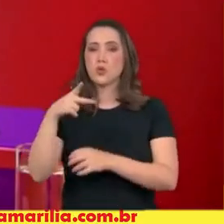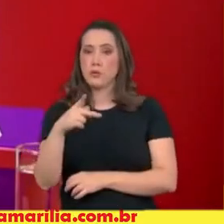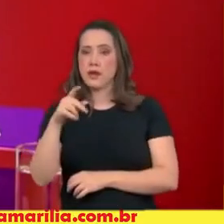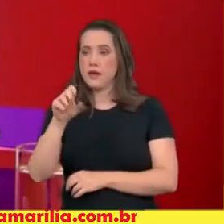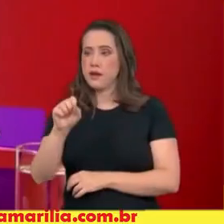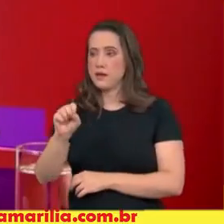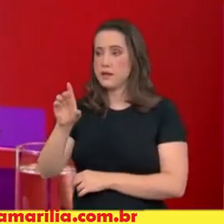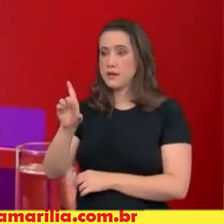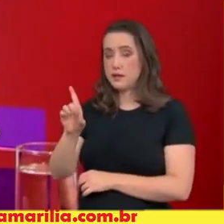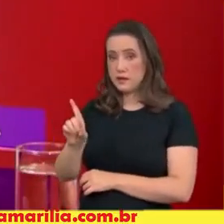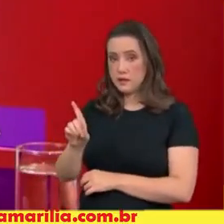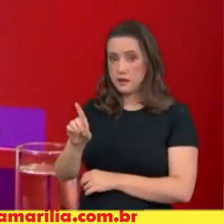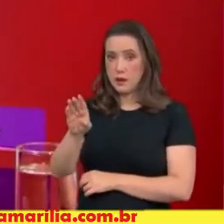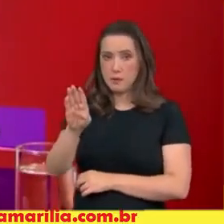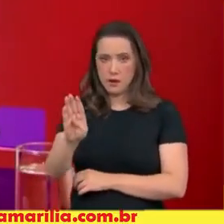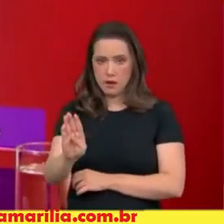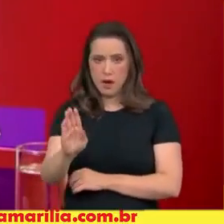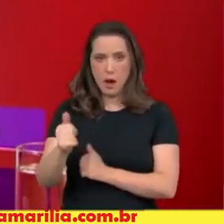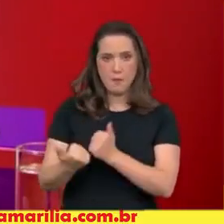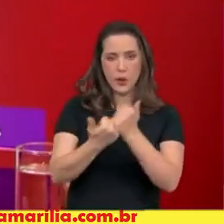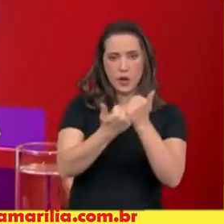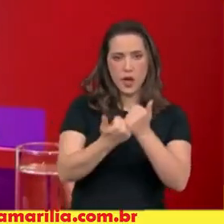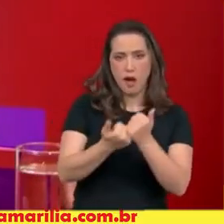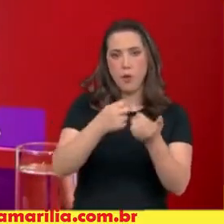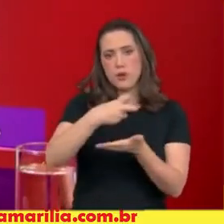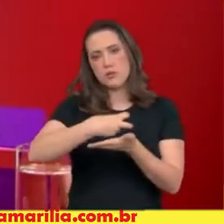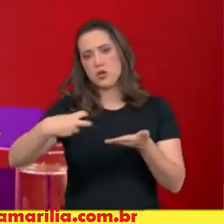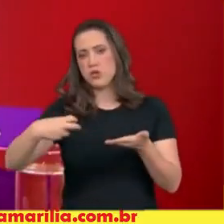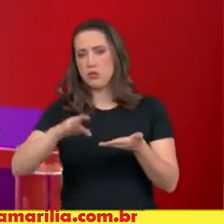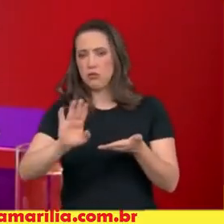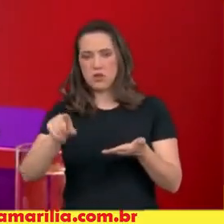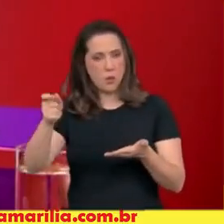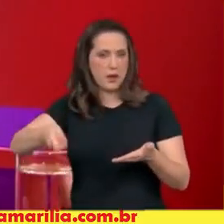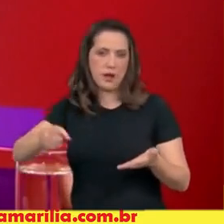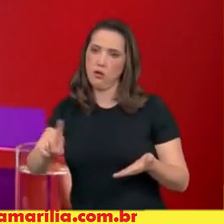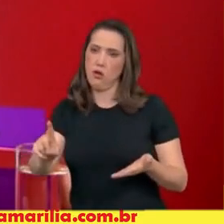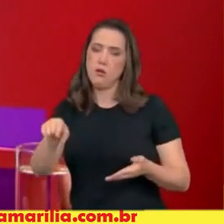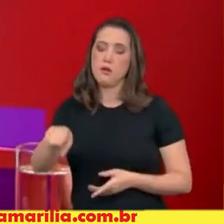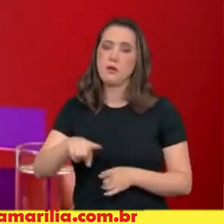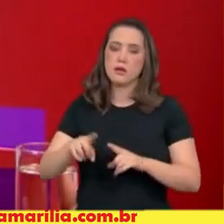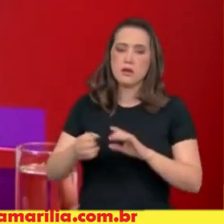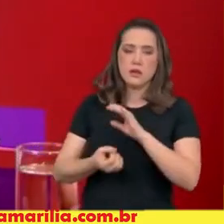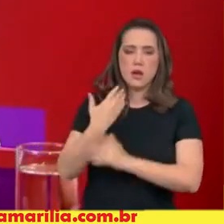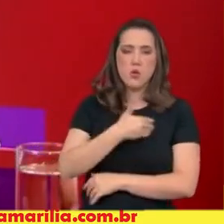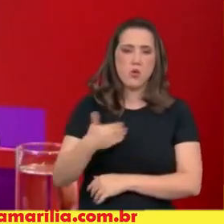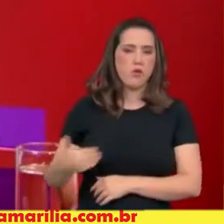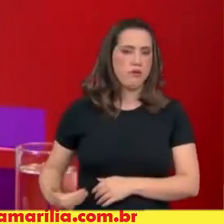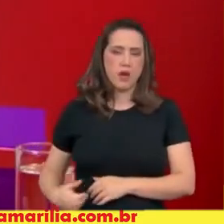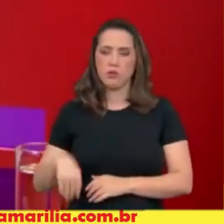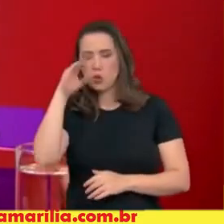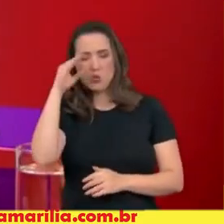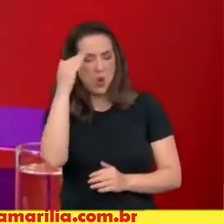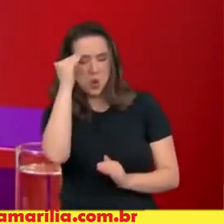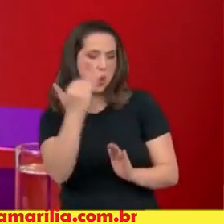apoiar essa farsa do impeachment e como consequência, criar um governo sem legitimidade